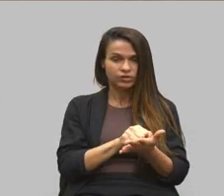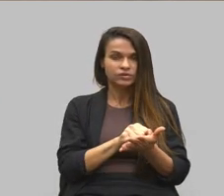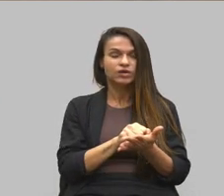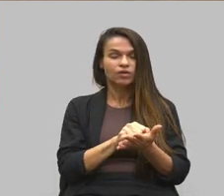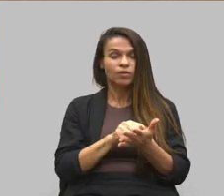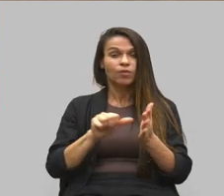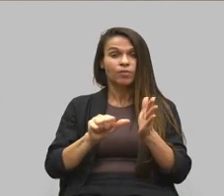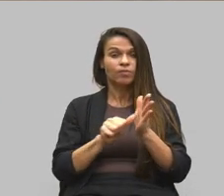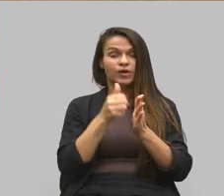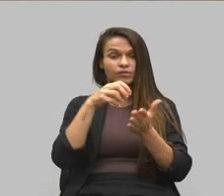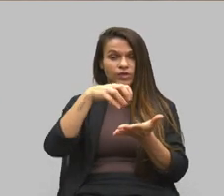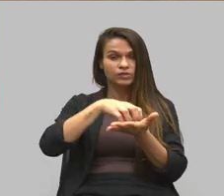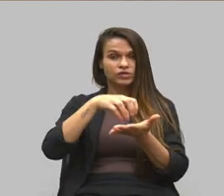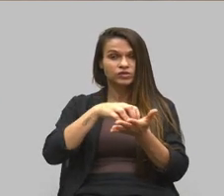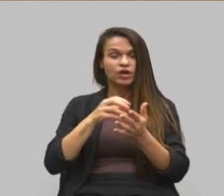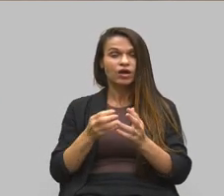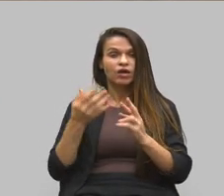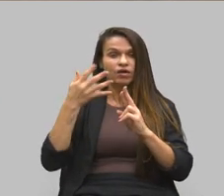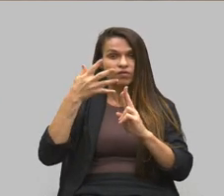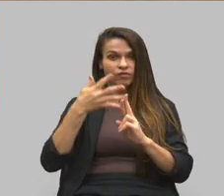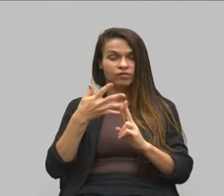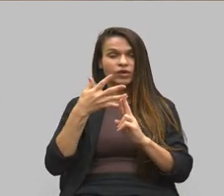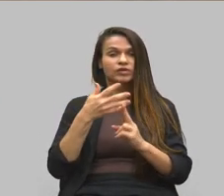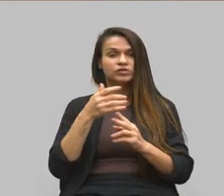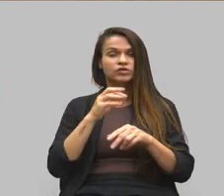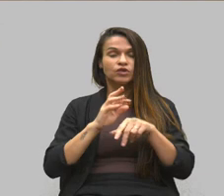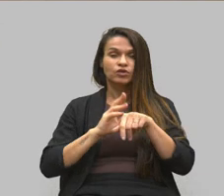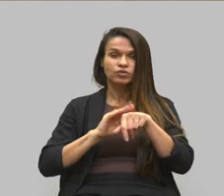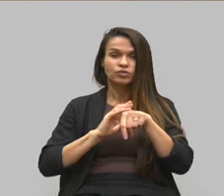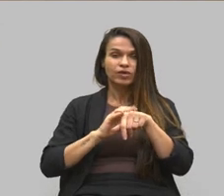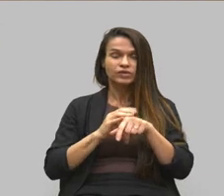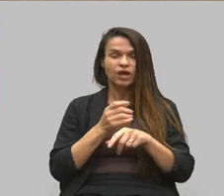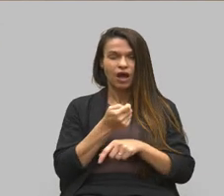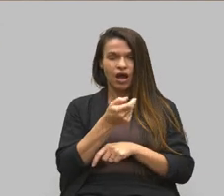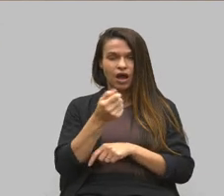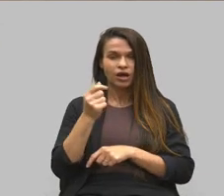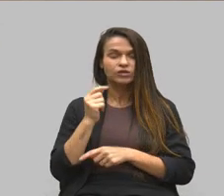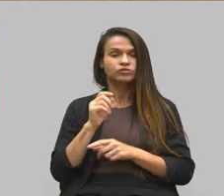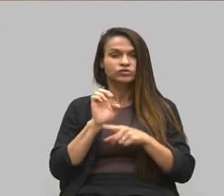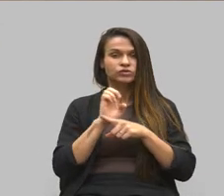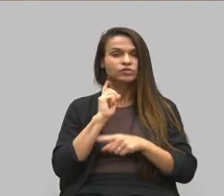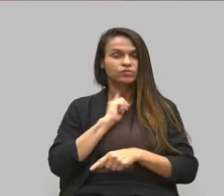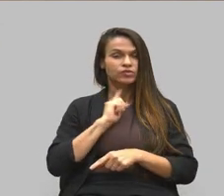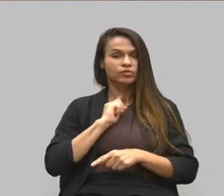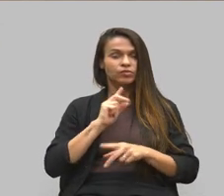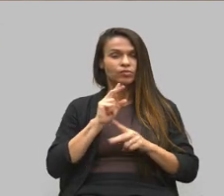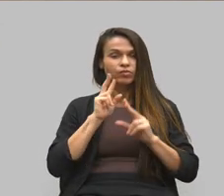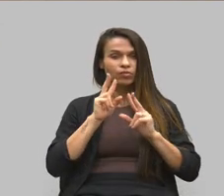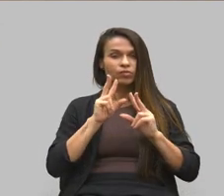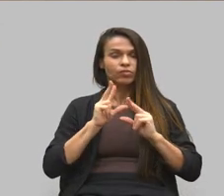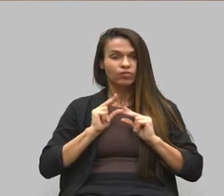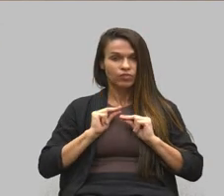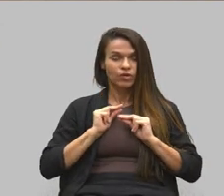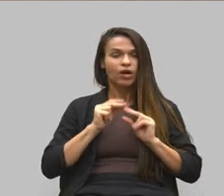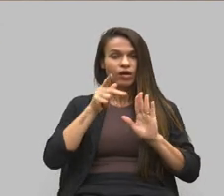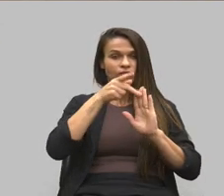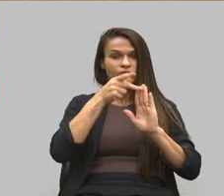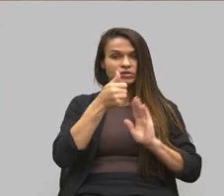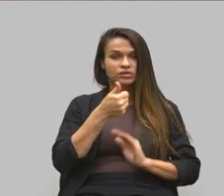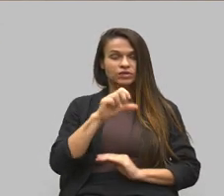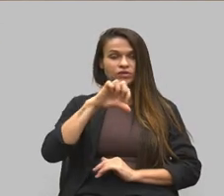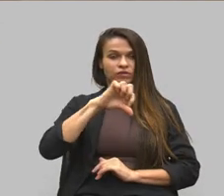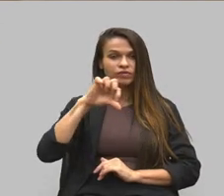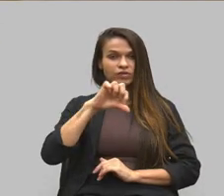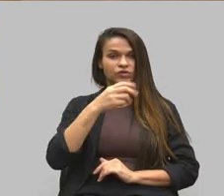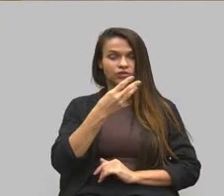primeiro centro de referência em doenças raras do Estado de Minas Gerais o reconhecimento se deu pela portaria 199 de 30